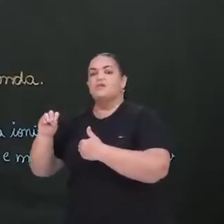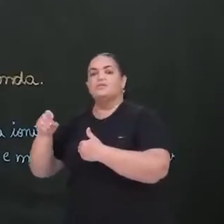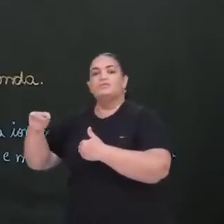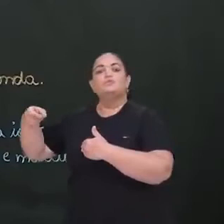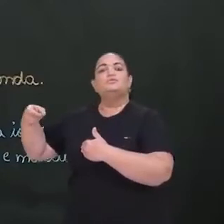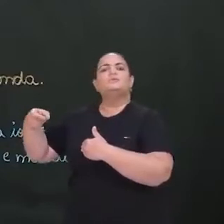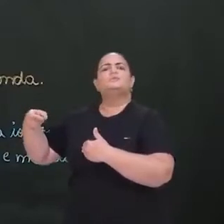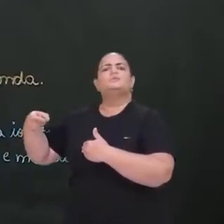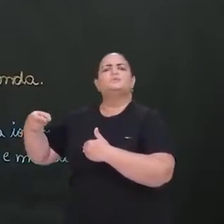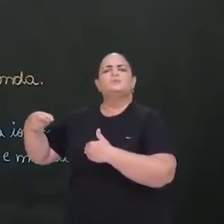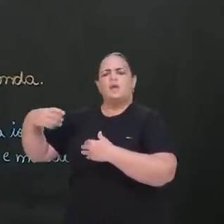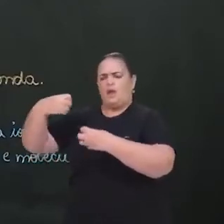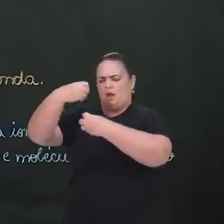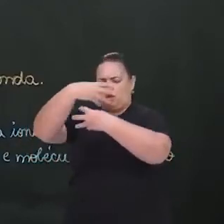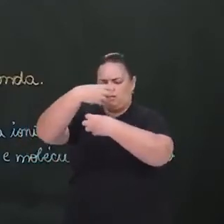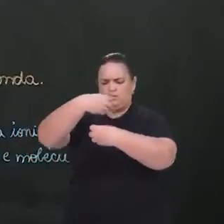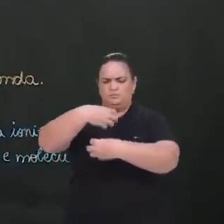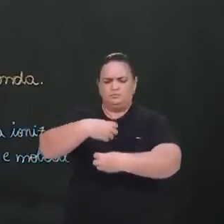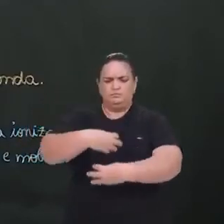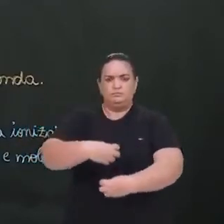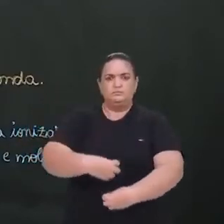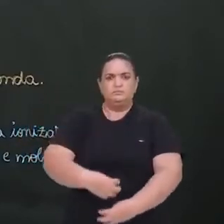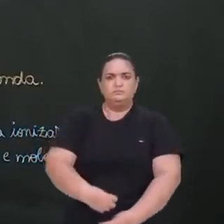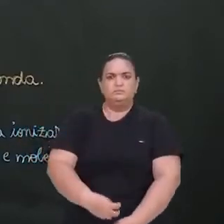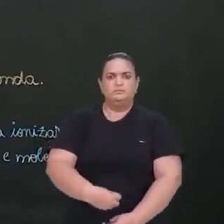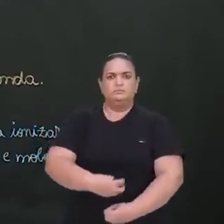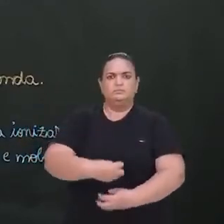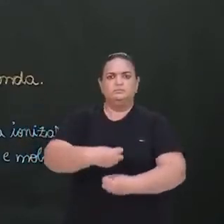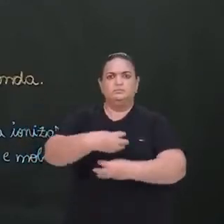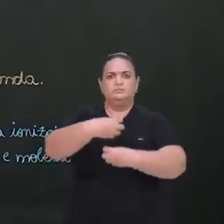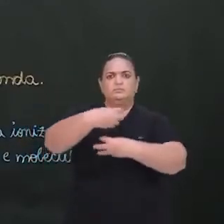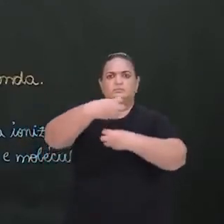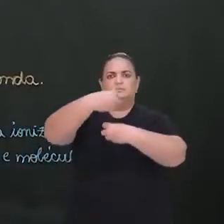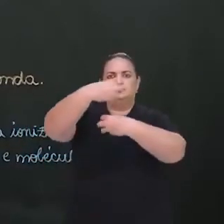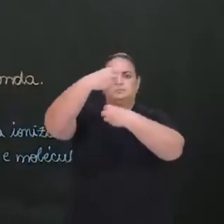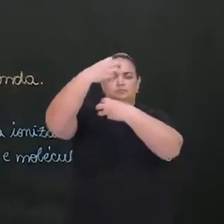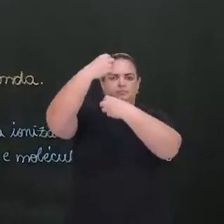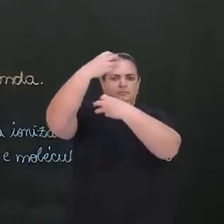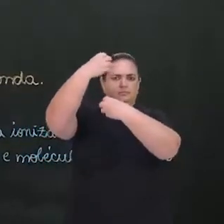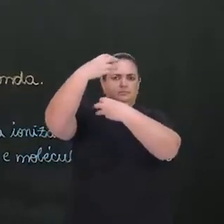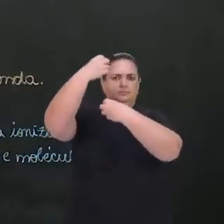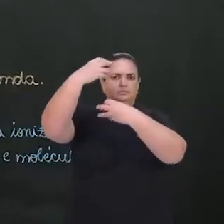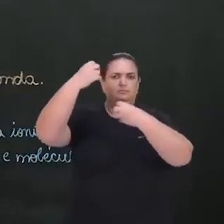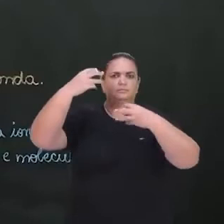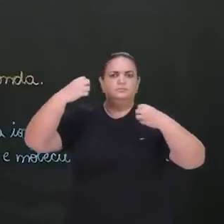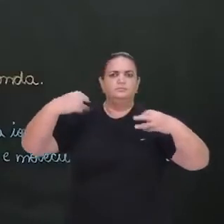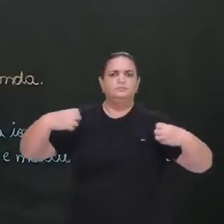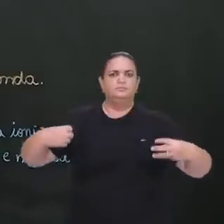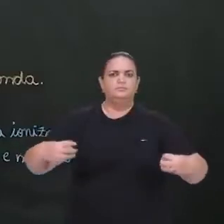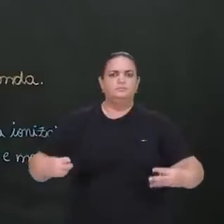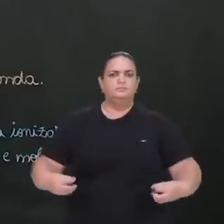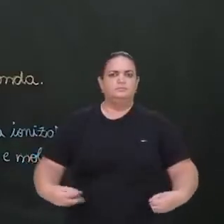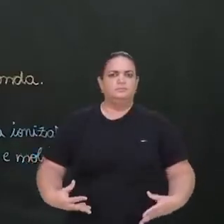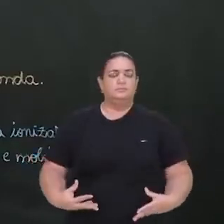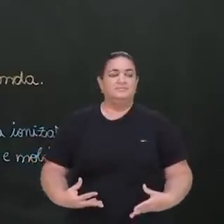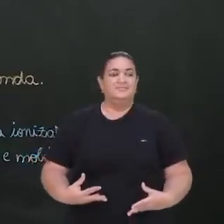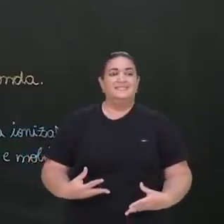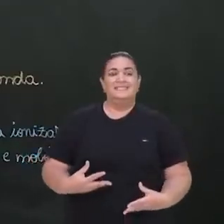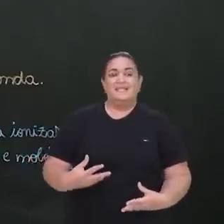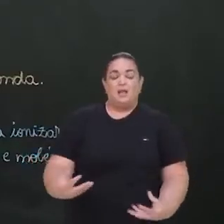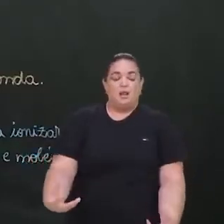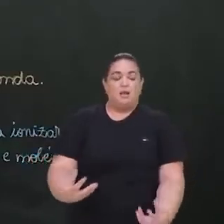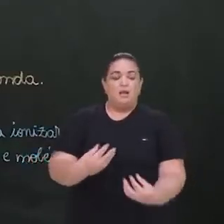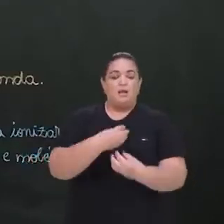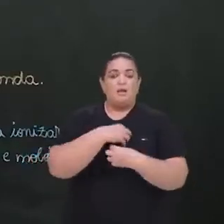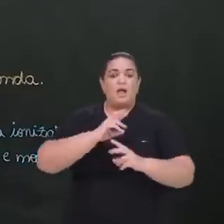maior. Você com certeza já fez um exame de raio-x na sua vida alguma vez. Ela consegue, essa radiação ela é emitida e ela consegue